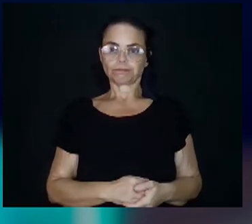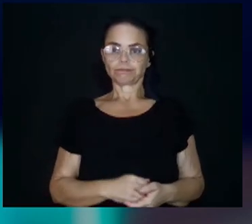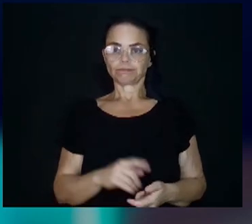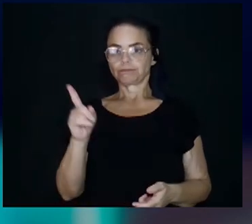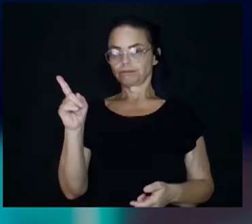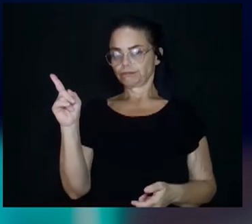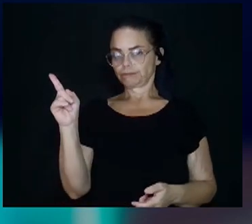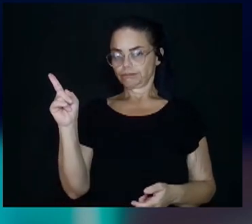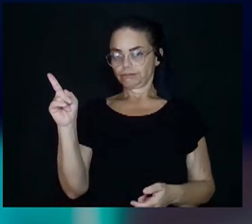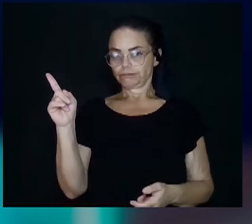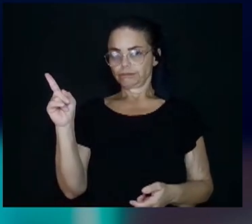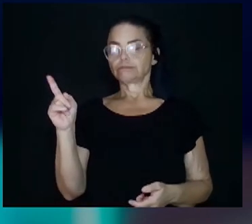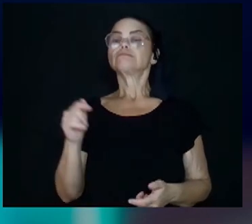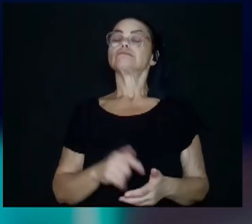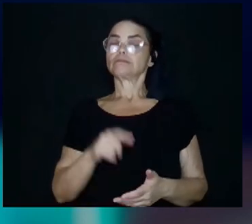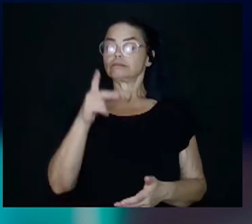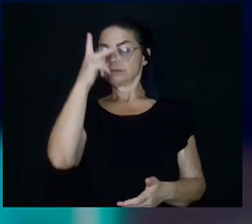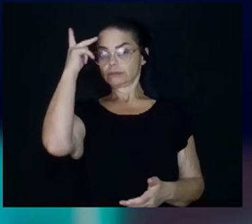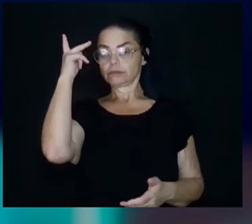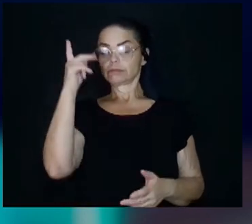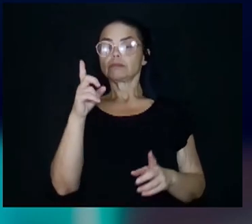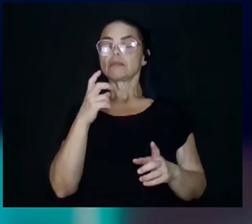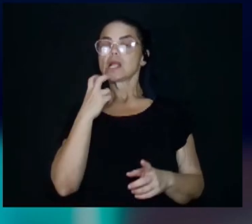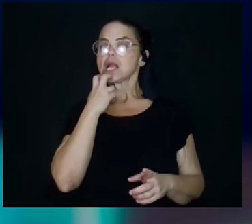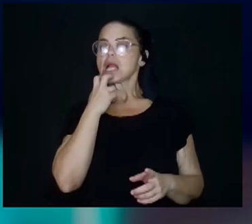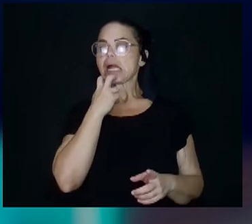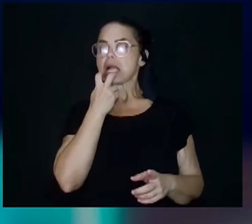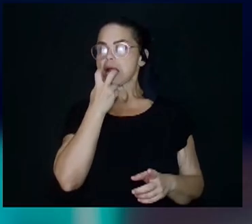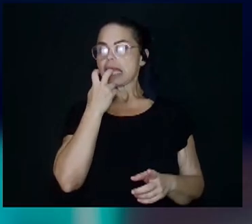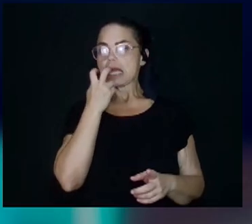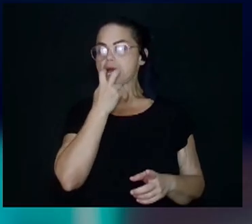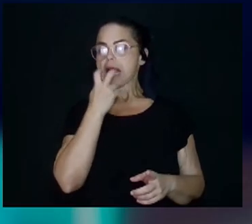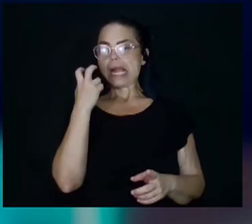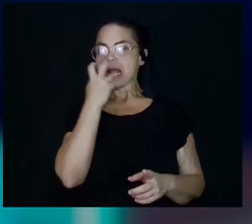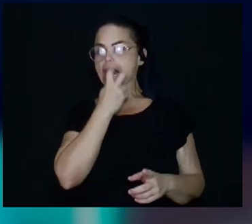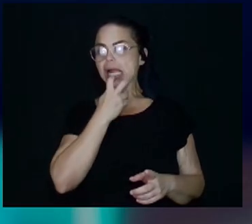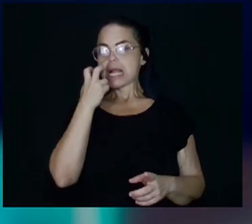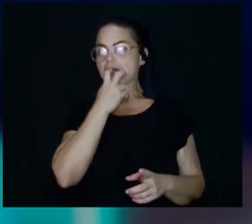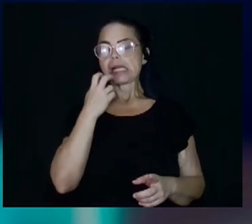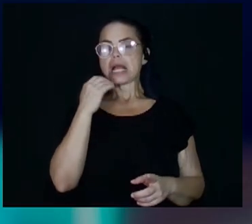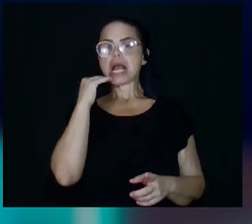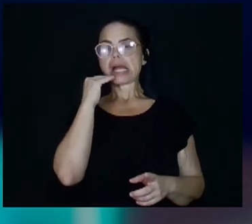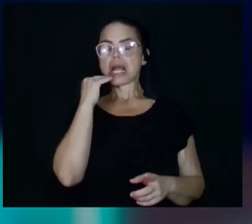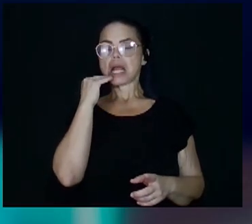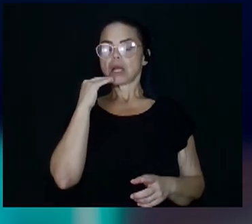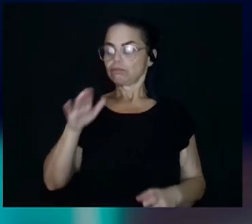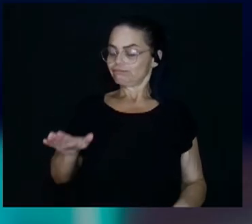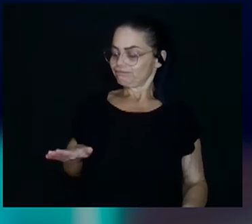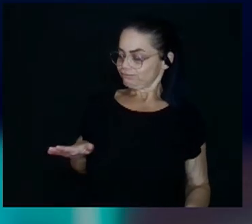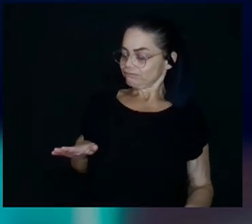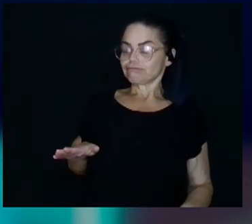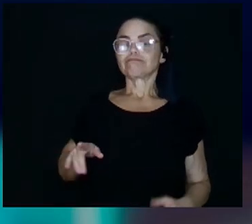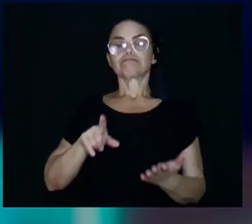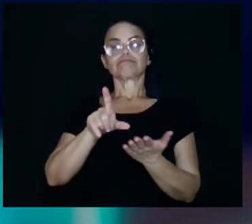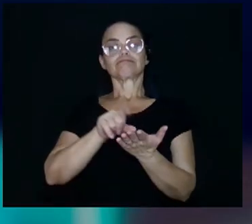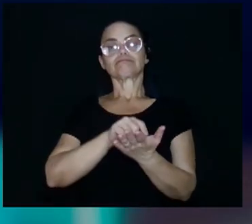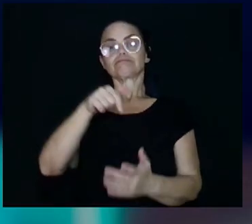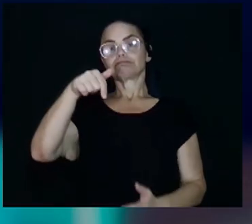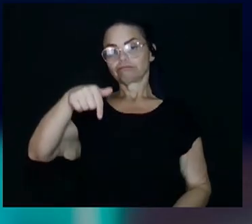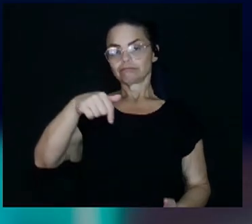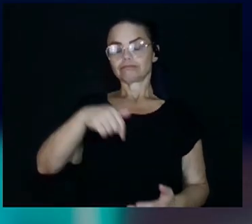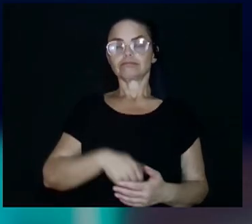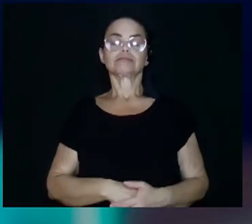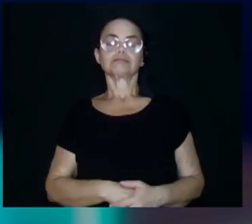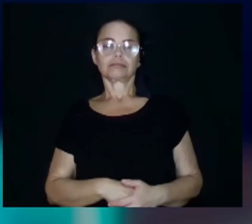E a pessoa que gagueja na infância. Aí eu faço remissão ao artigo 7º. O Poder Executivo deverá viabilizar